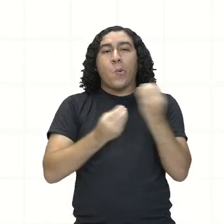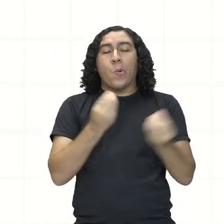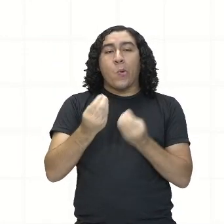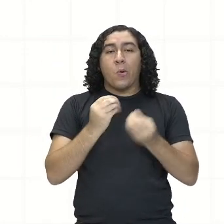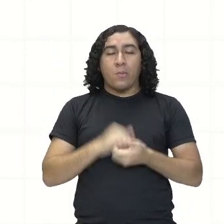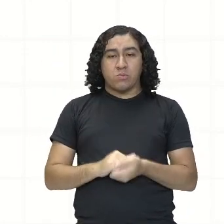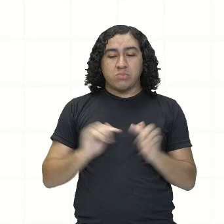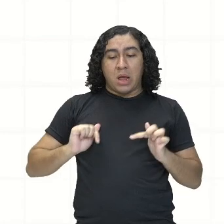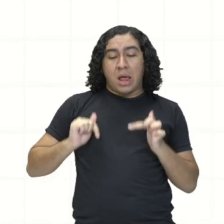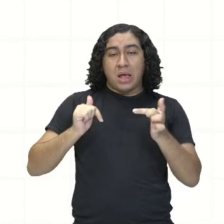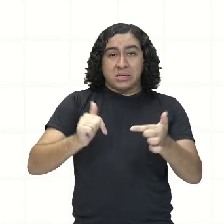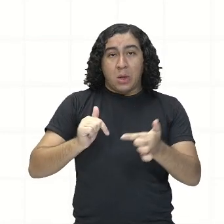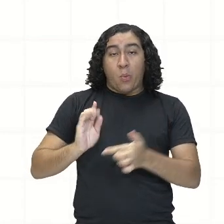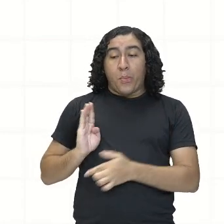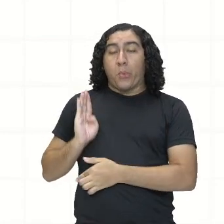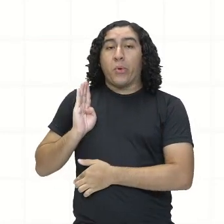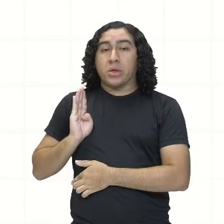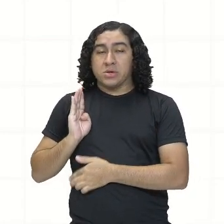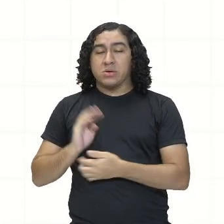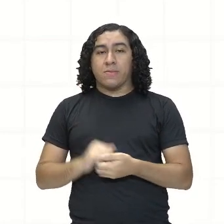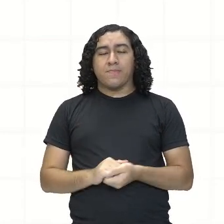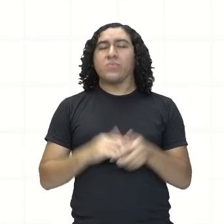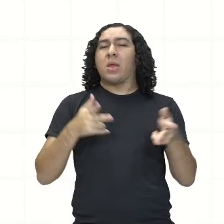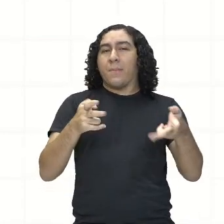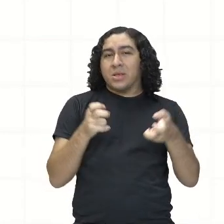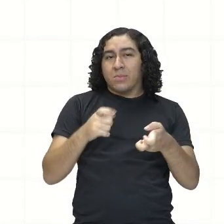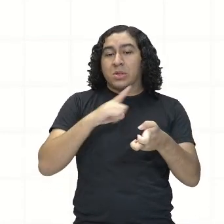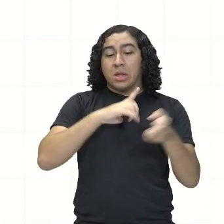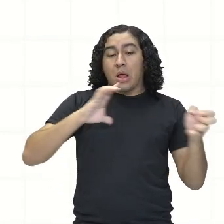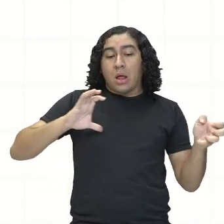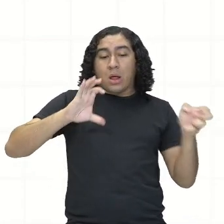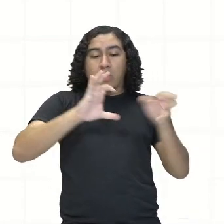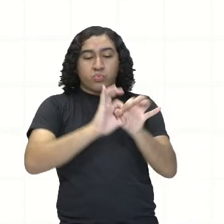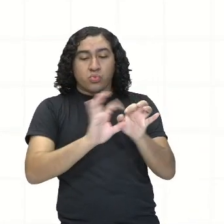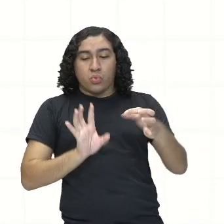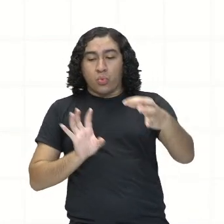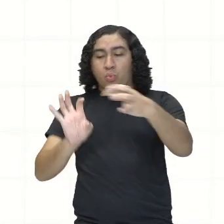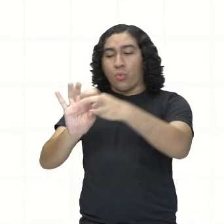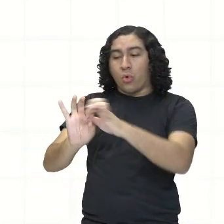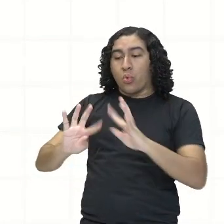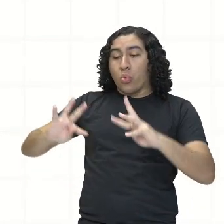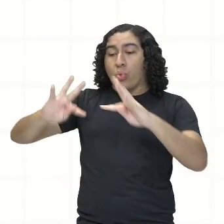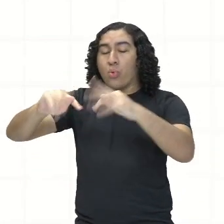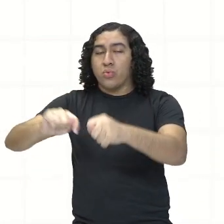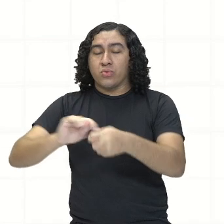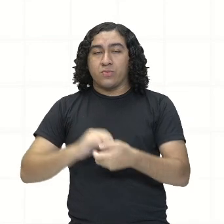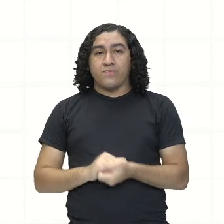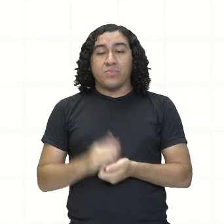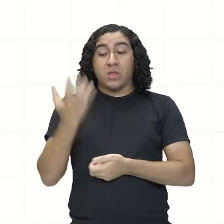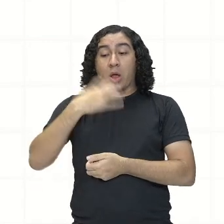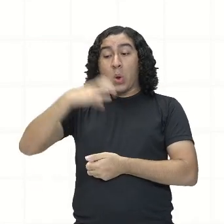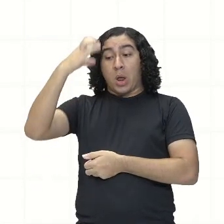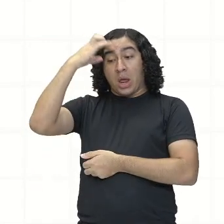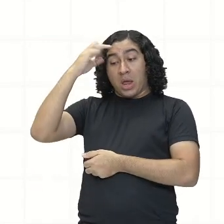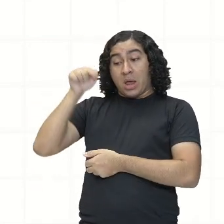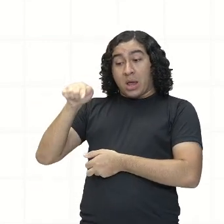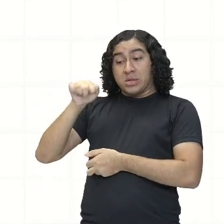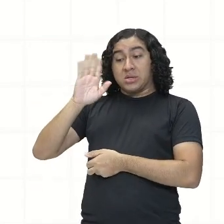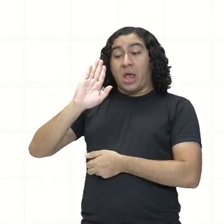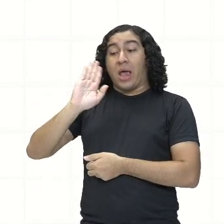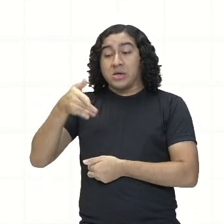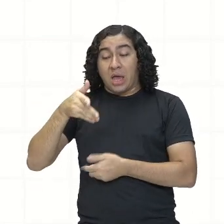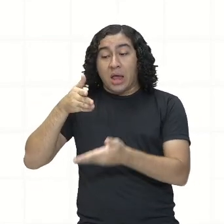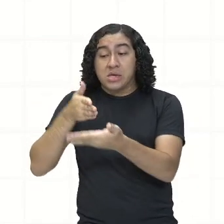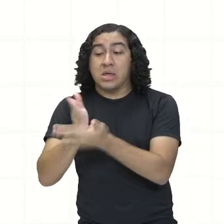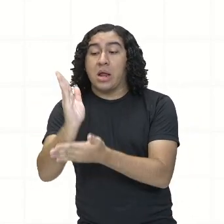burguesas. Então, observa aí que uma coisa está atrelada à outra, né? Quando o Henrique VIII ele coloca ali o